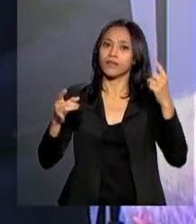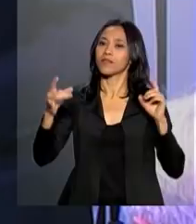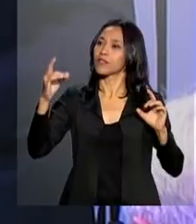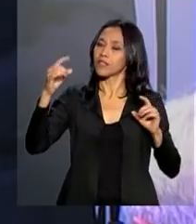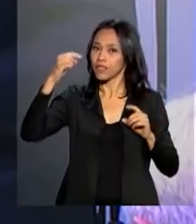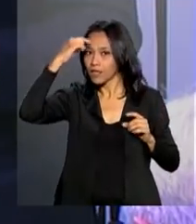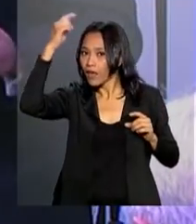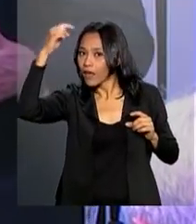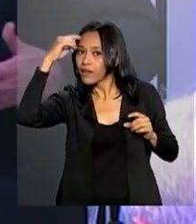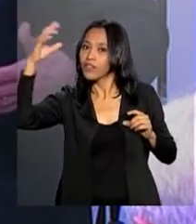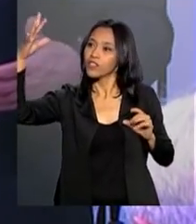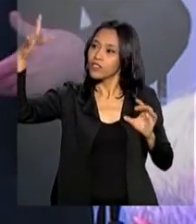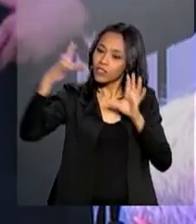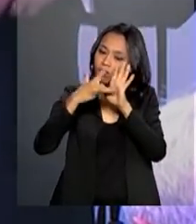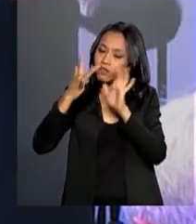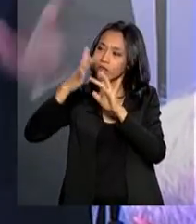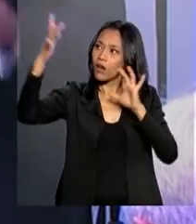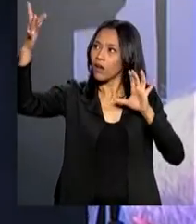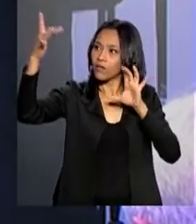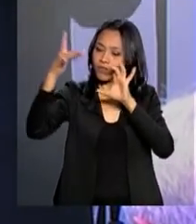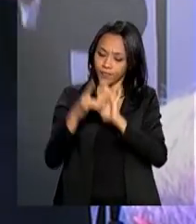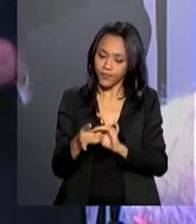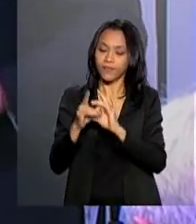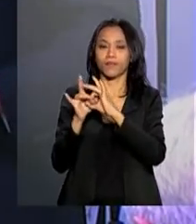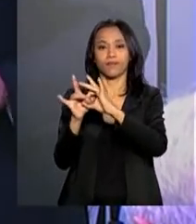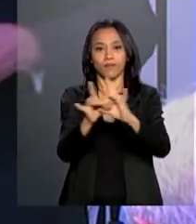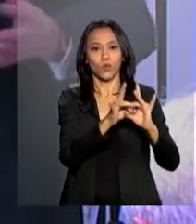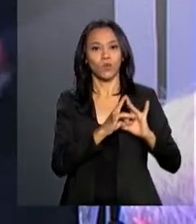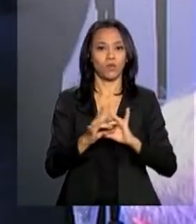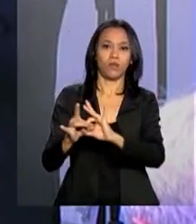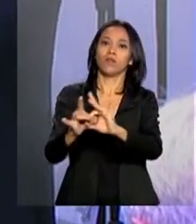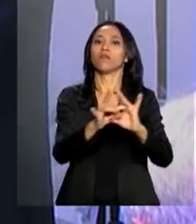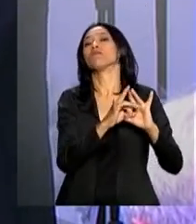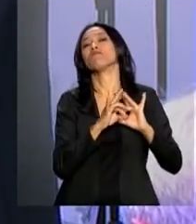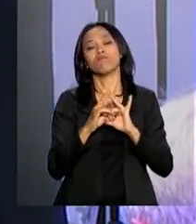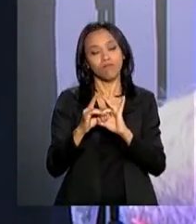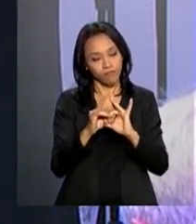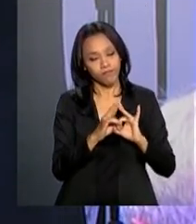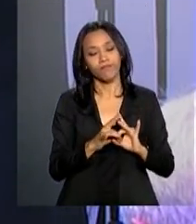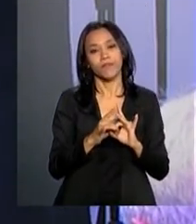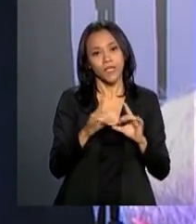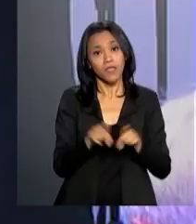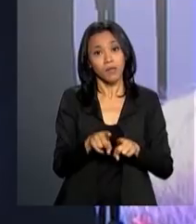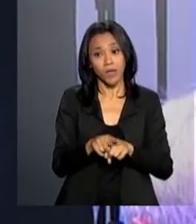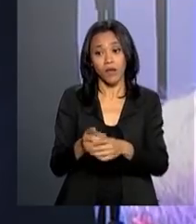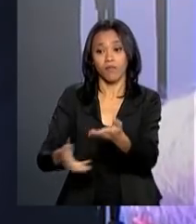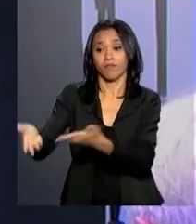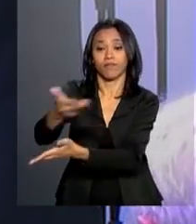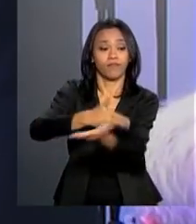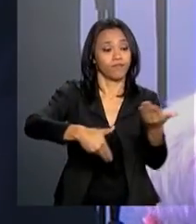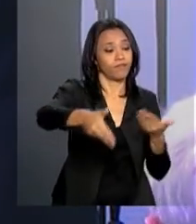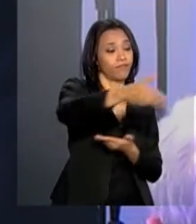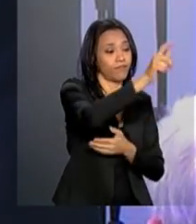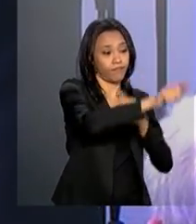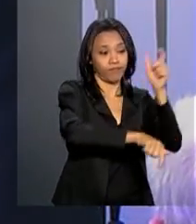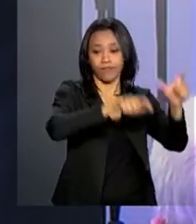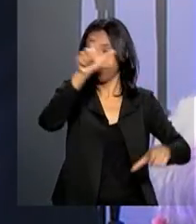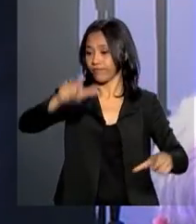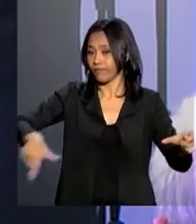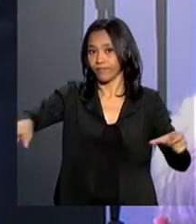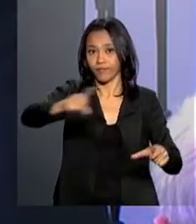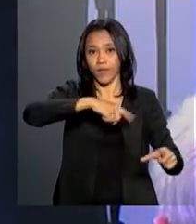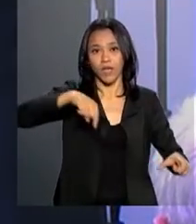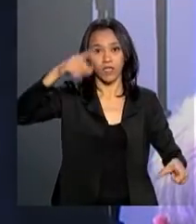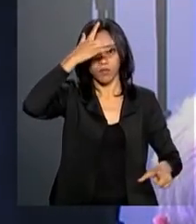na verdade, é uma comunhão. Ela se resume, na verdade, uma comunhão entre as pessoas, e a missa leva as pessoas